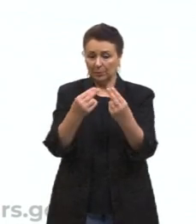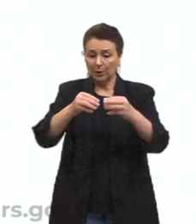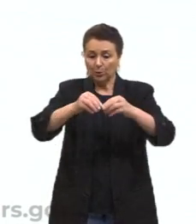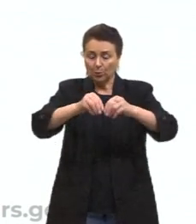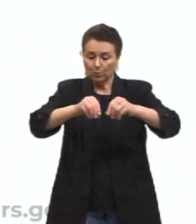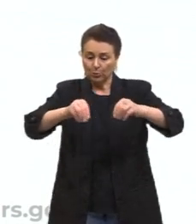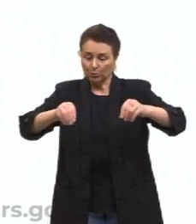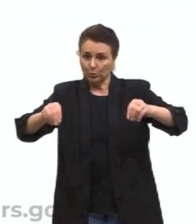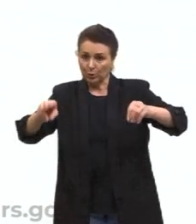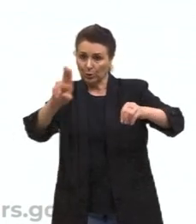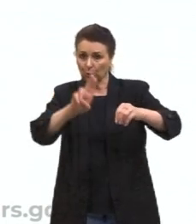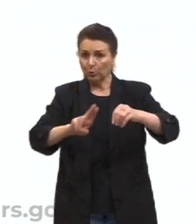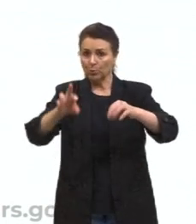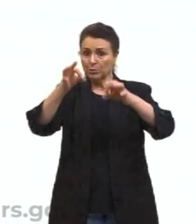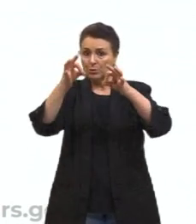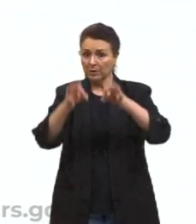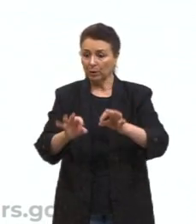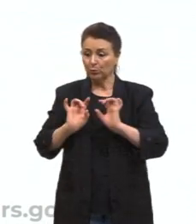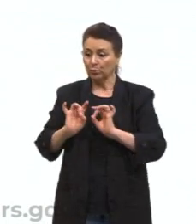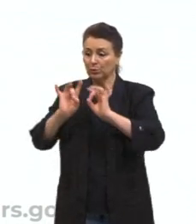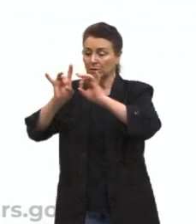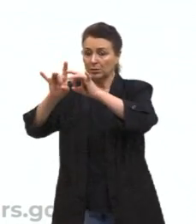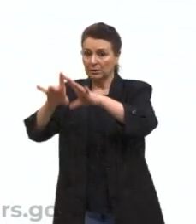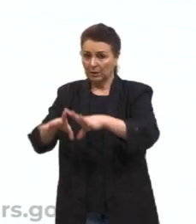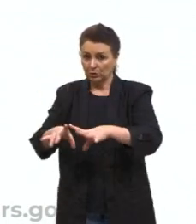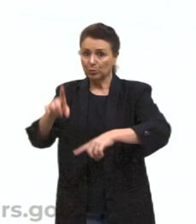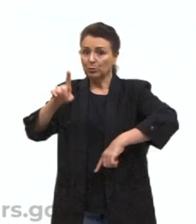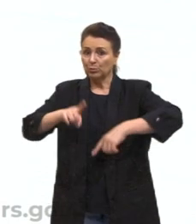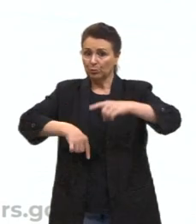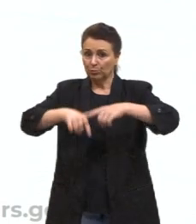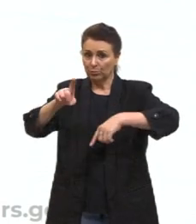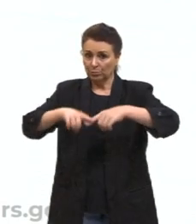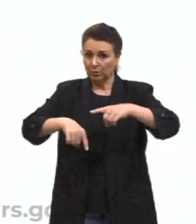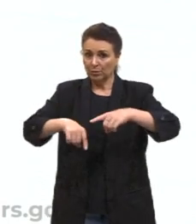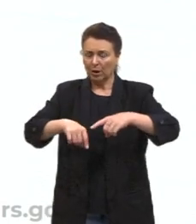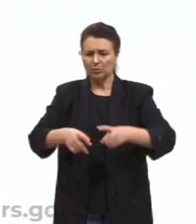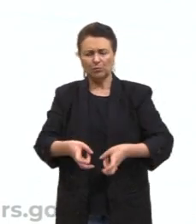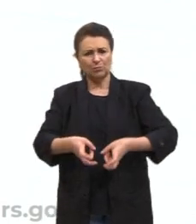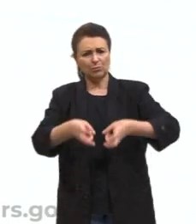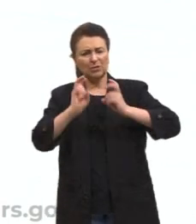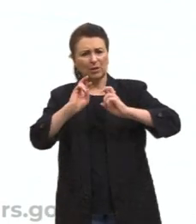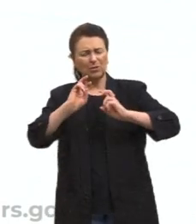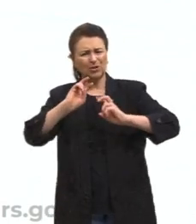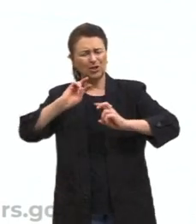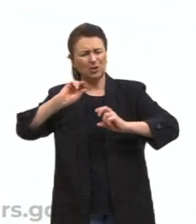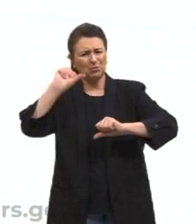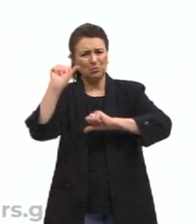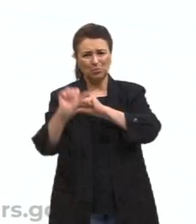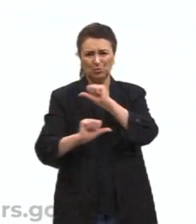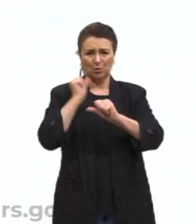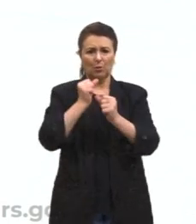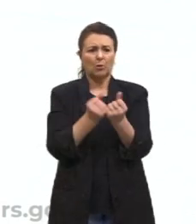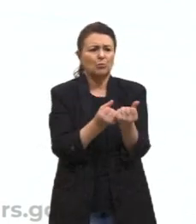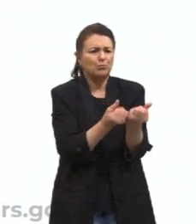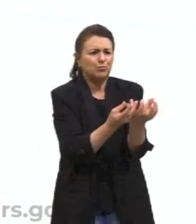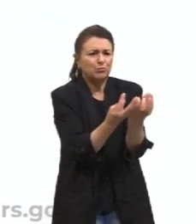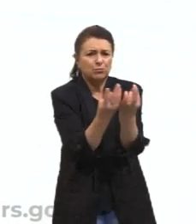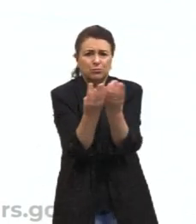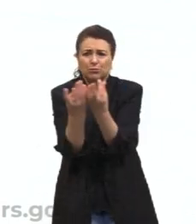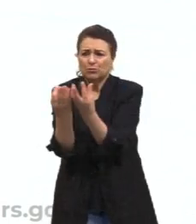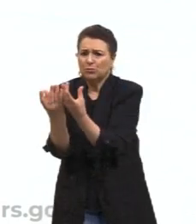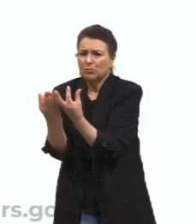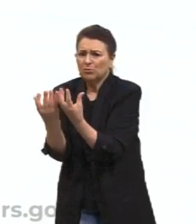agropecuária descarte que temos presenciado mudanças a olhos vistos queimadas em grandes